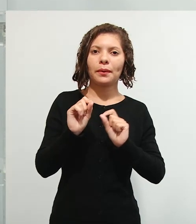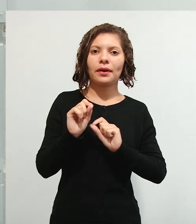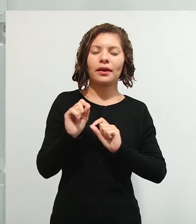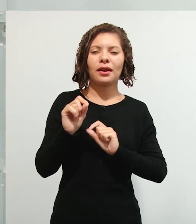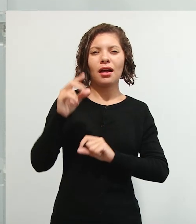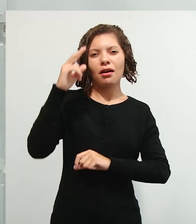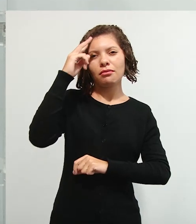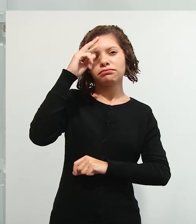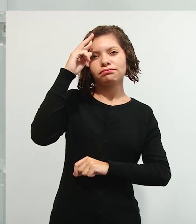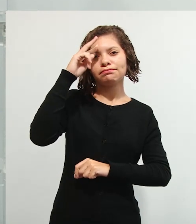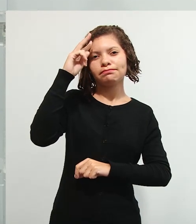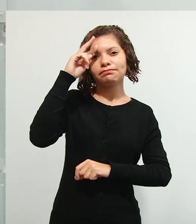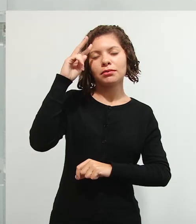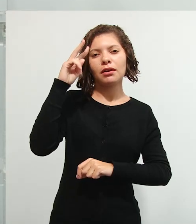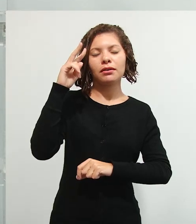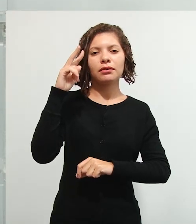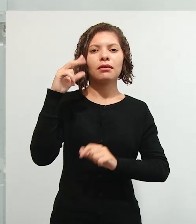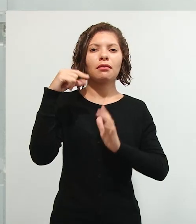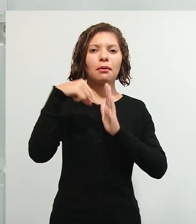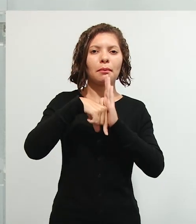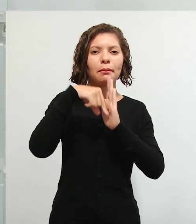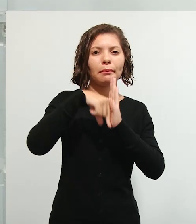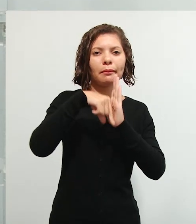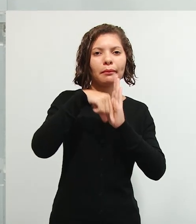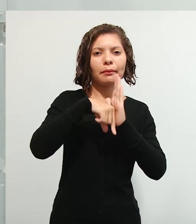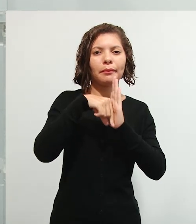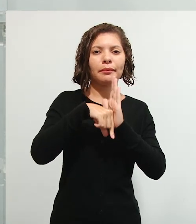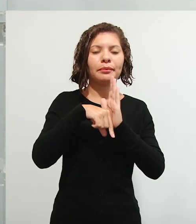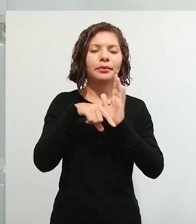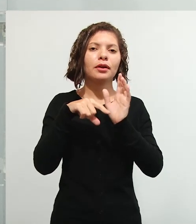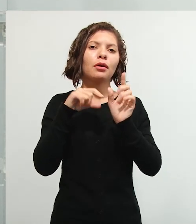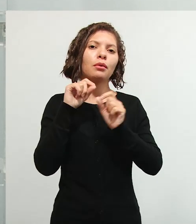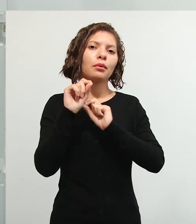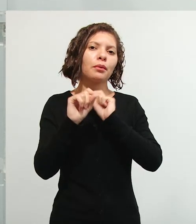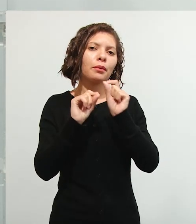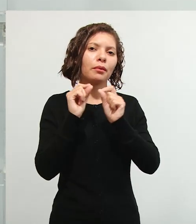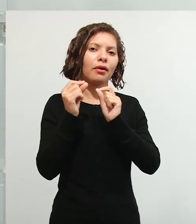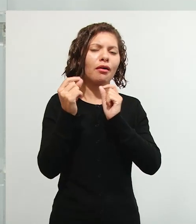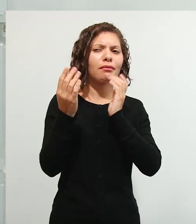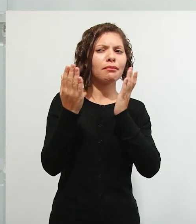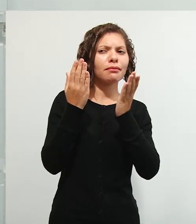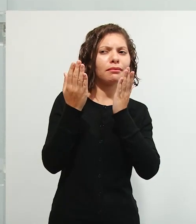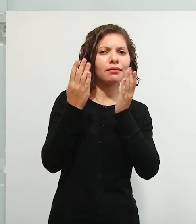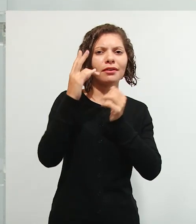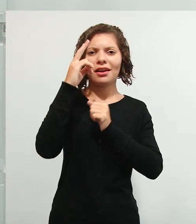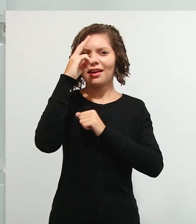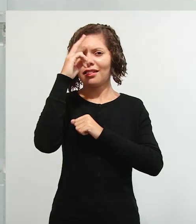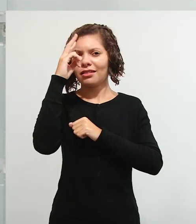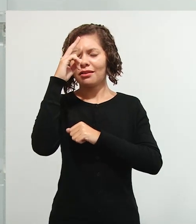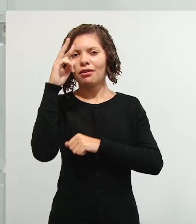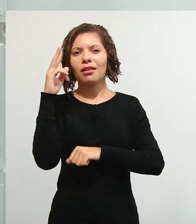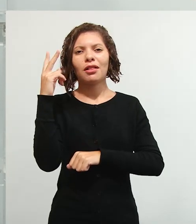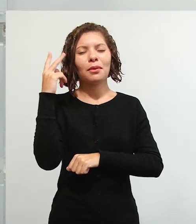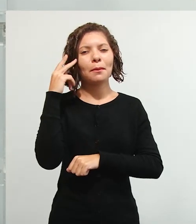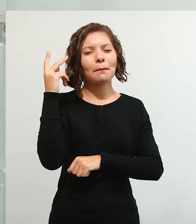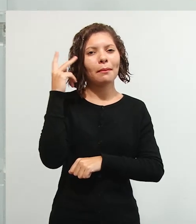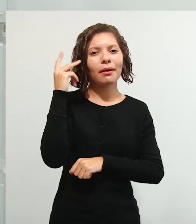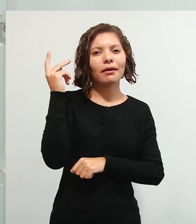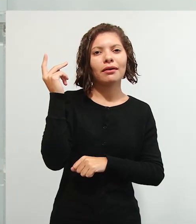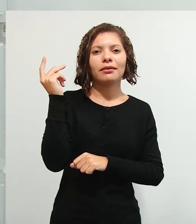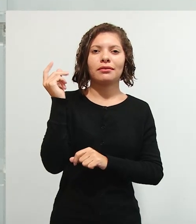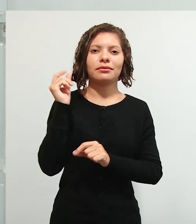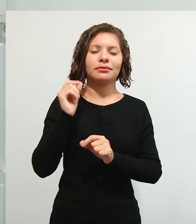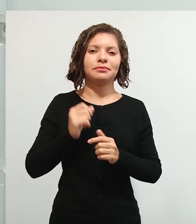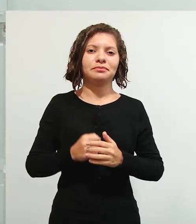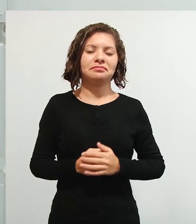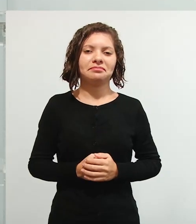né? Essa, digamos assim, uma certa desconfiança dessa história mais normalizadora, dessa história mais normatizadora,